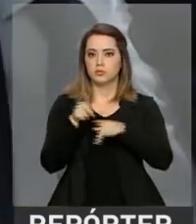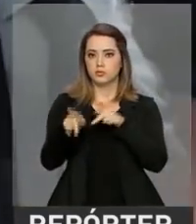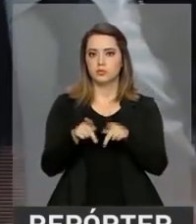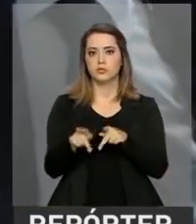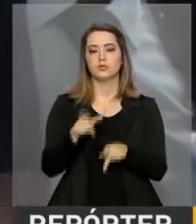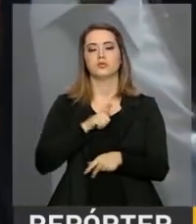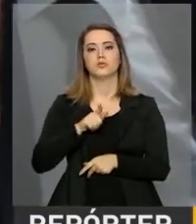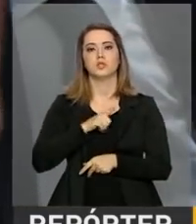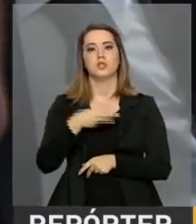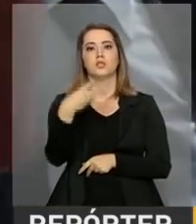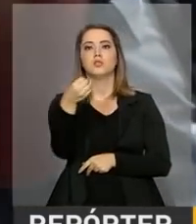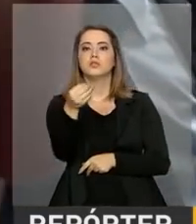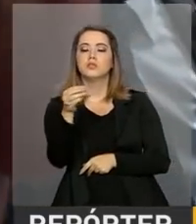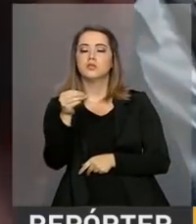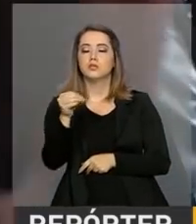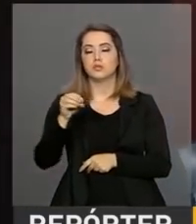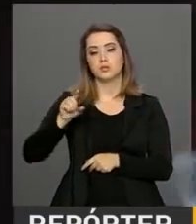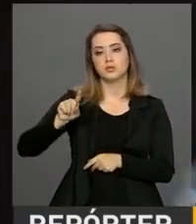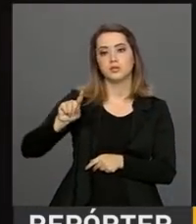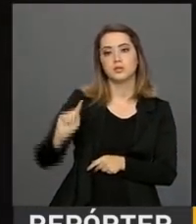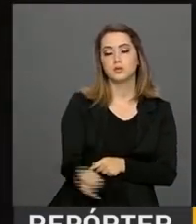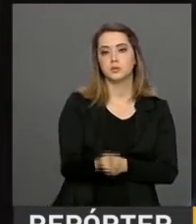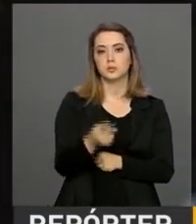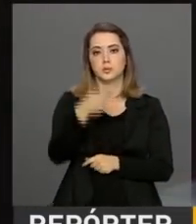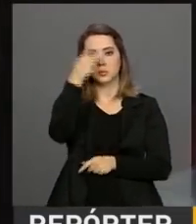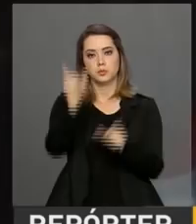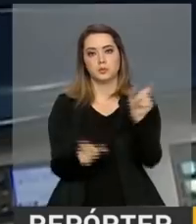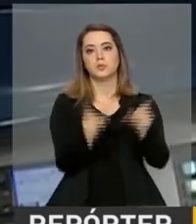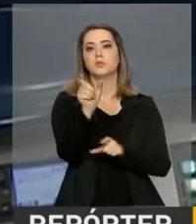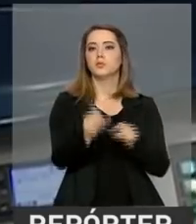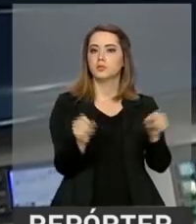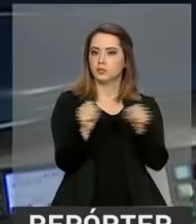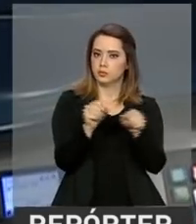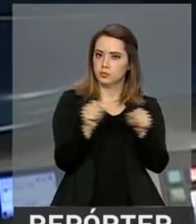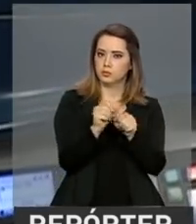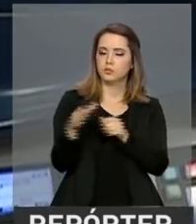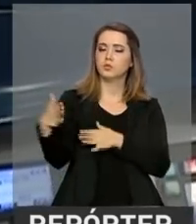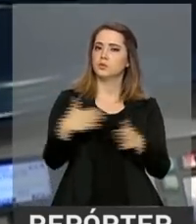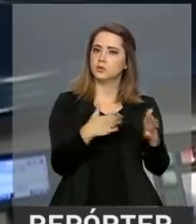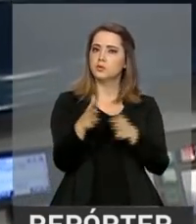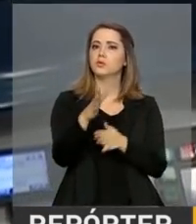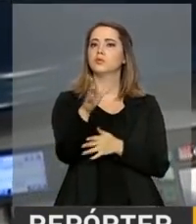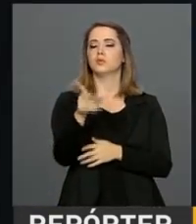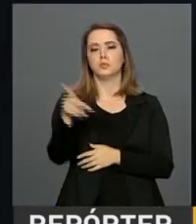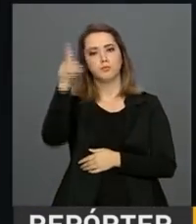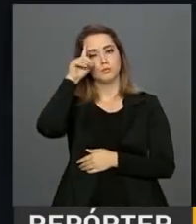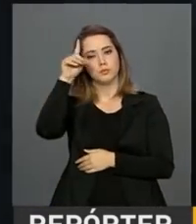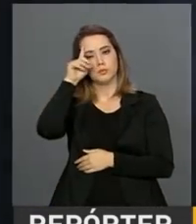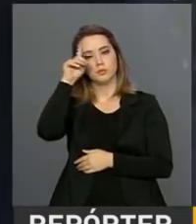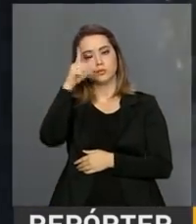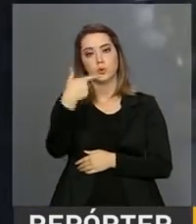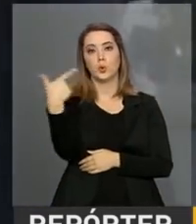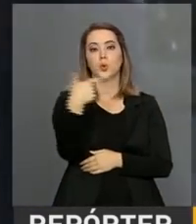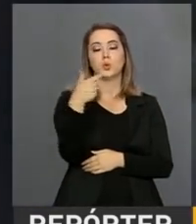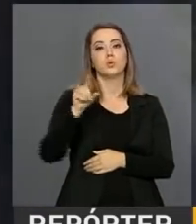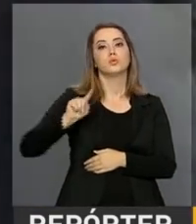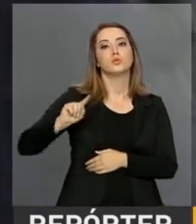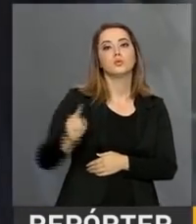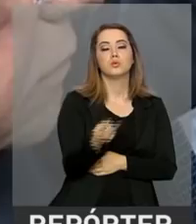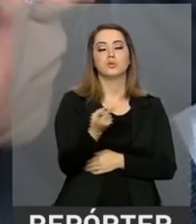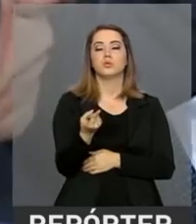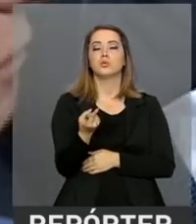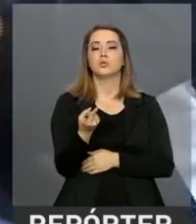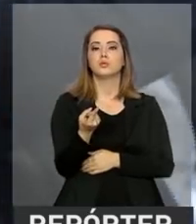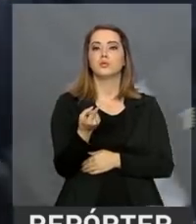mais de 300 mil passageiros façam o trajeto diariamente, o que significa 2 mil carros por hora a menos nas